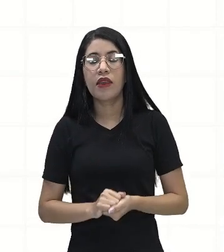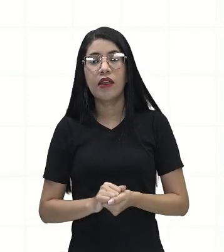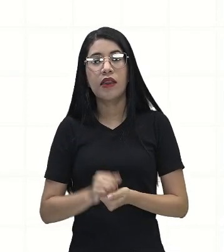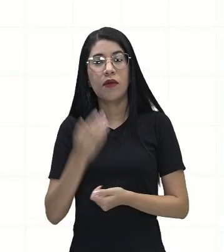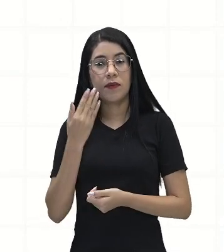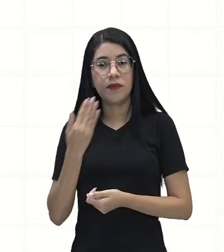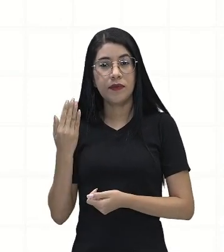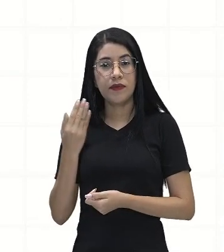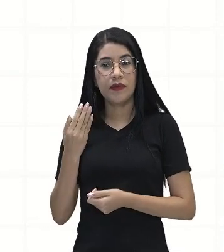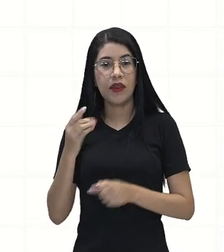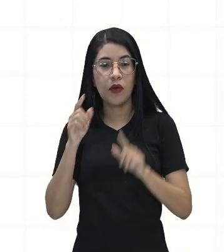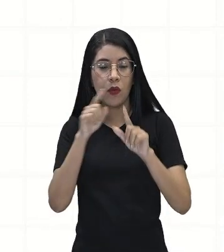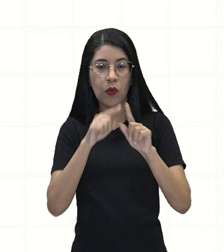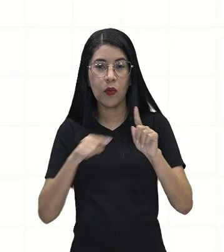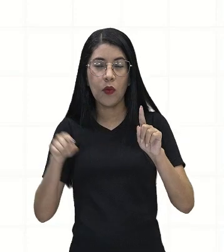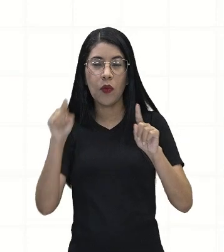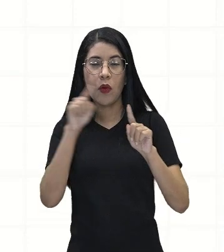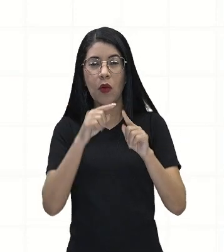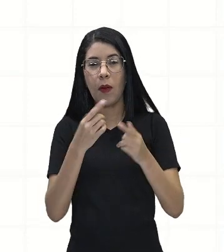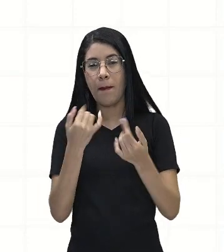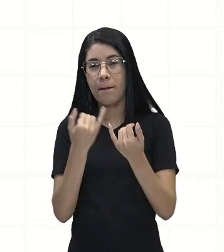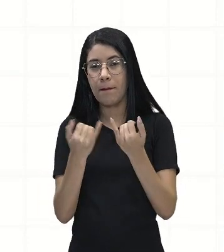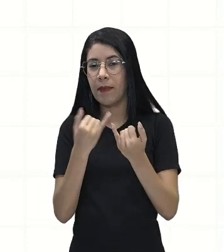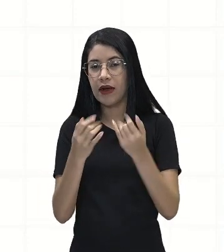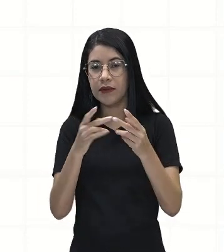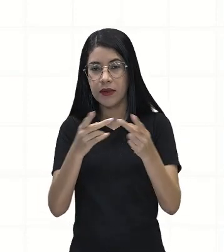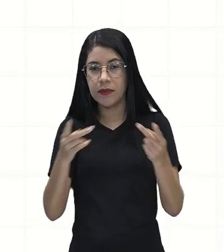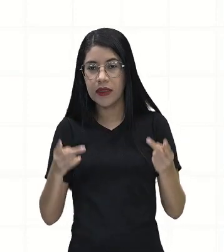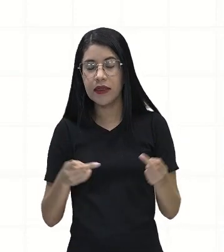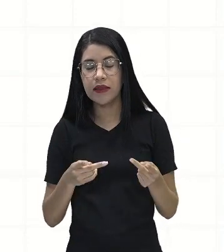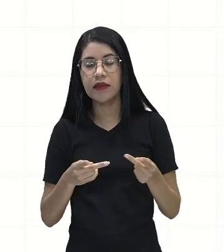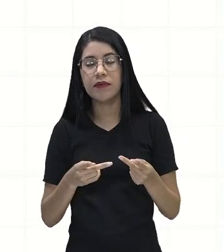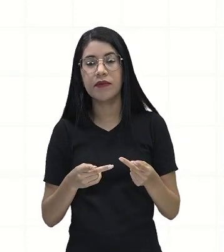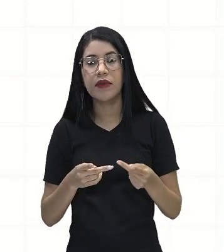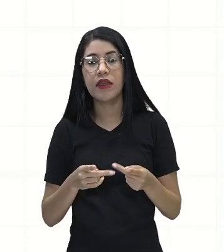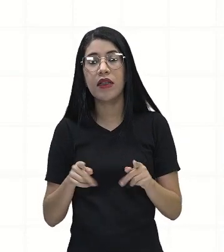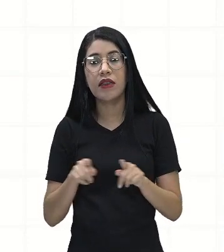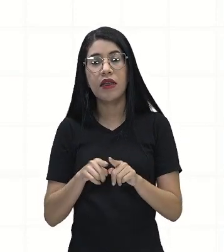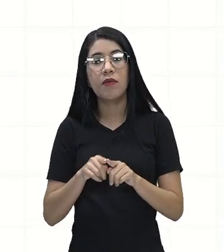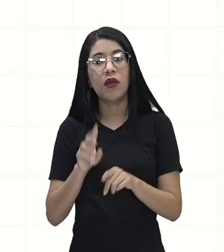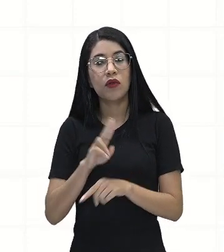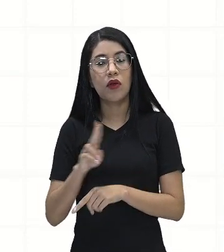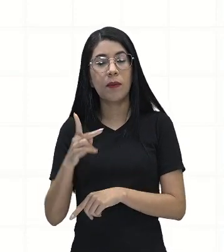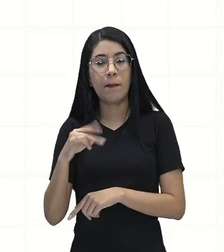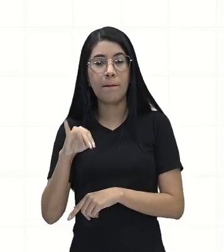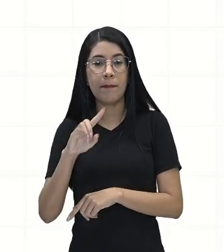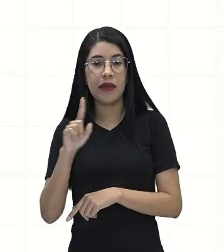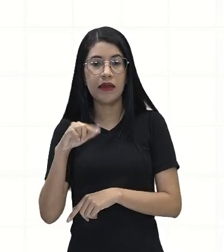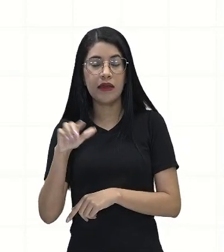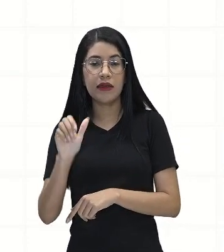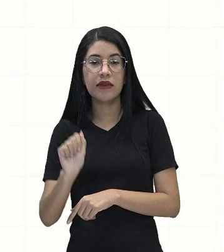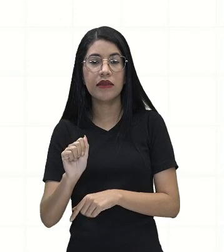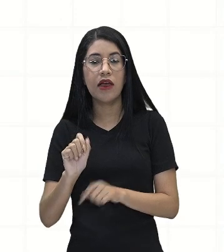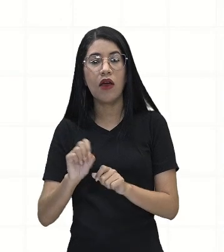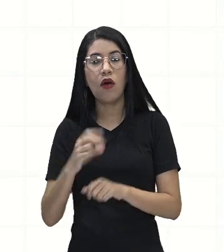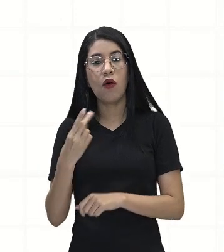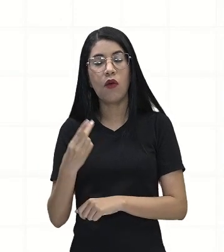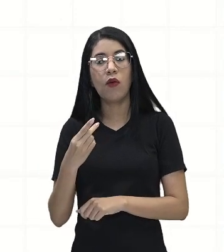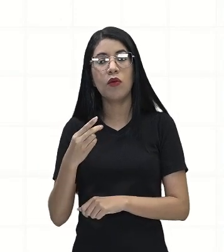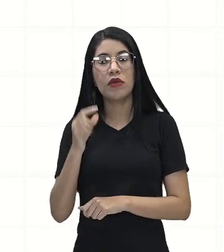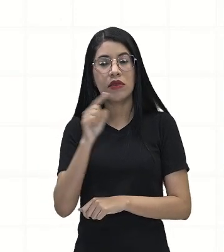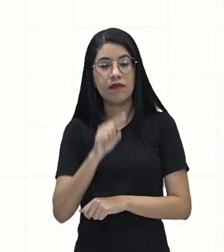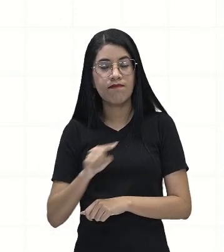formato circular como se fosse uma pizza, também sendo conhecido por gráfico